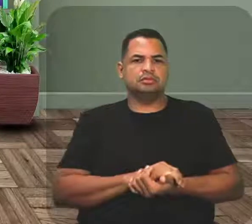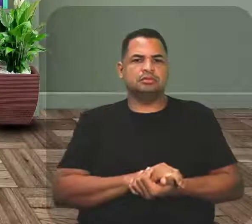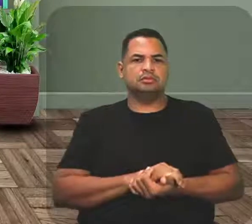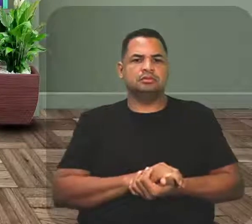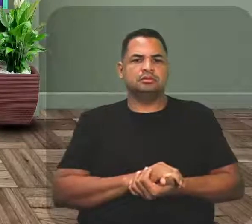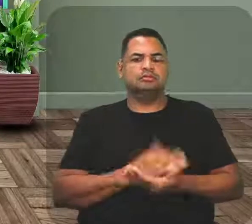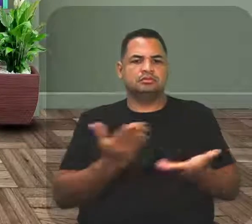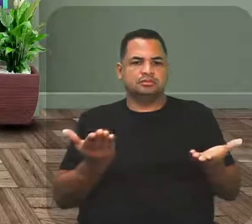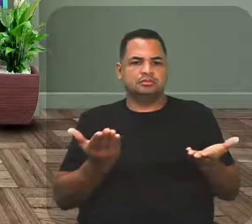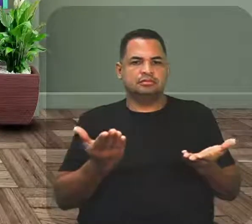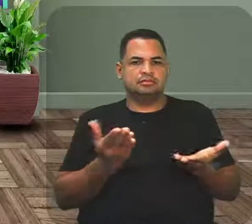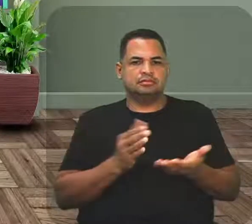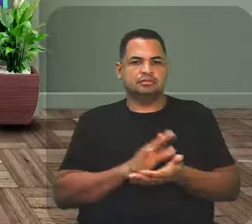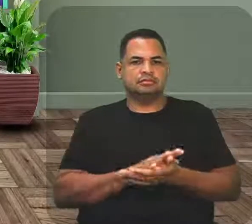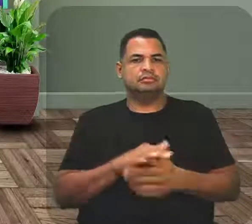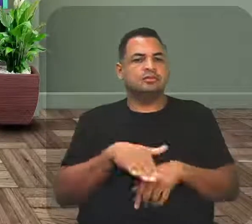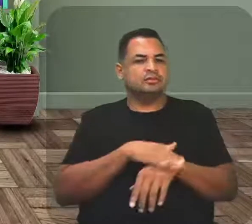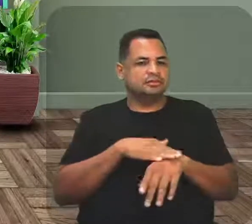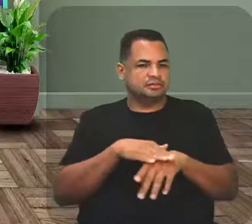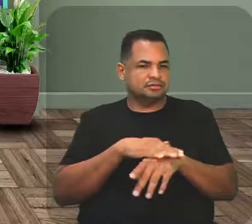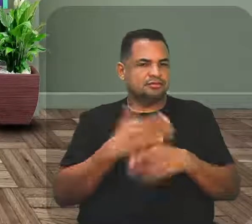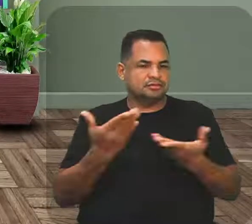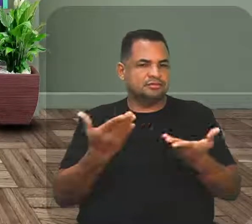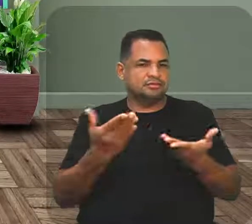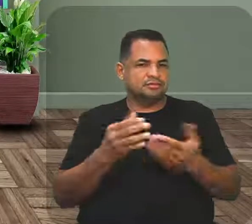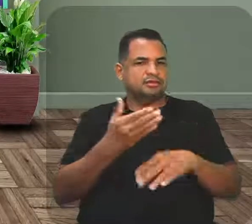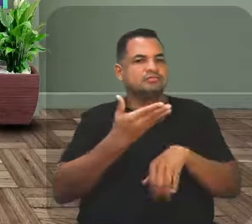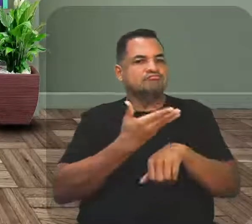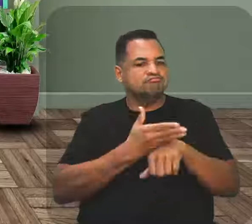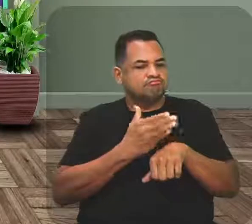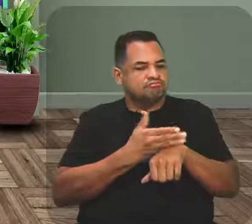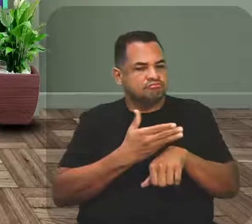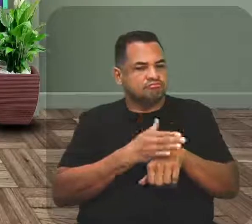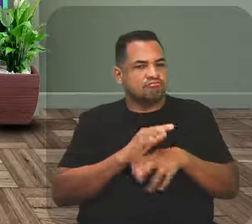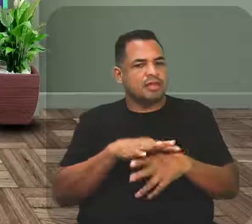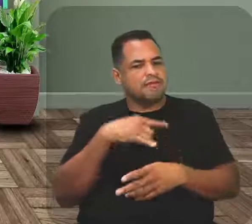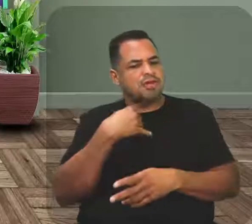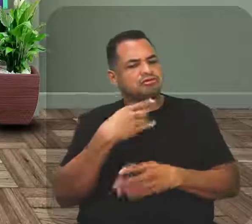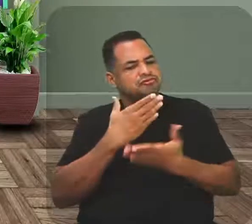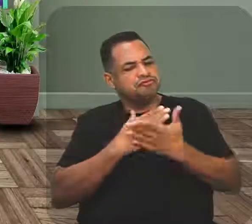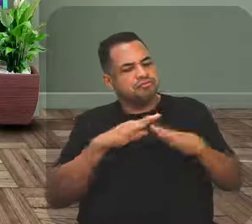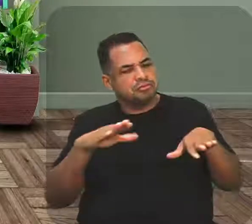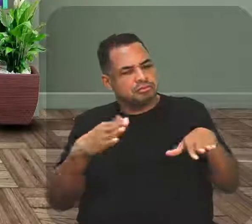Então, até lá, a gente conversa mais um pouquinho e nos exercícios a gente tira